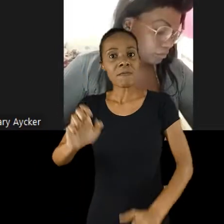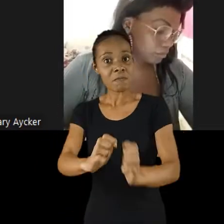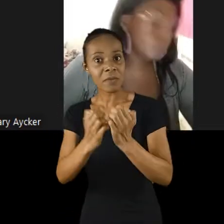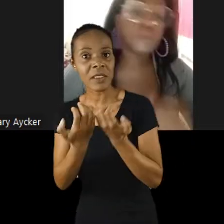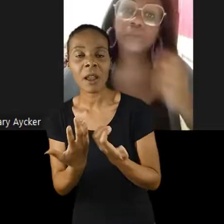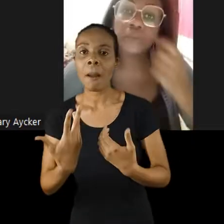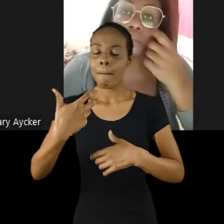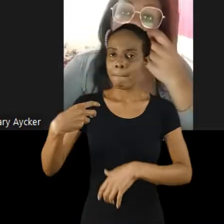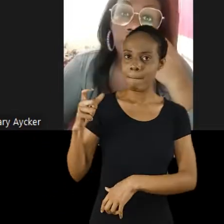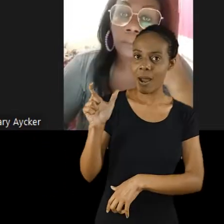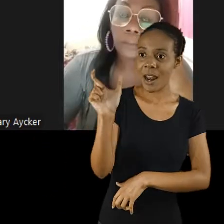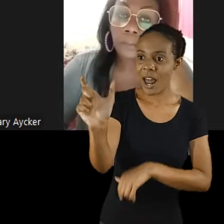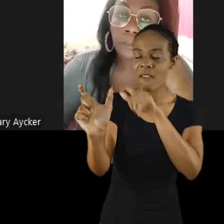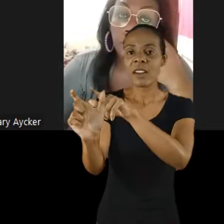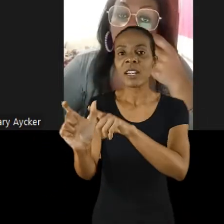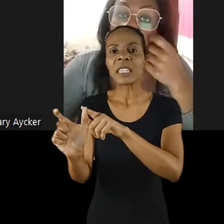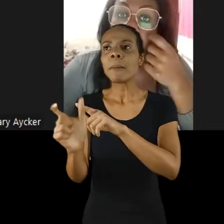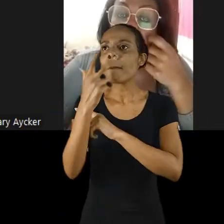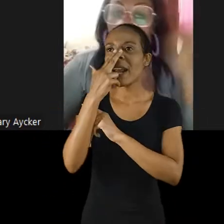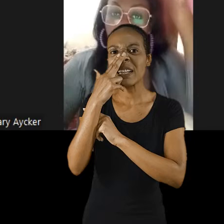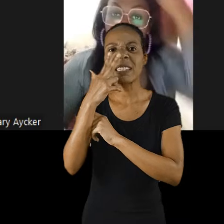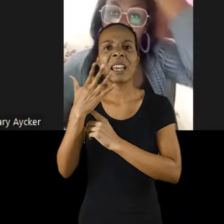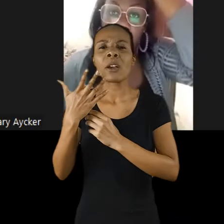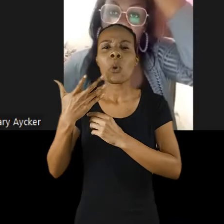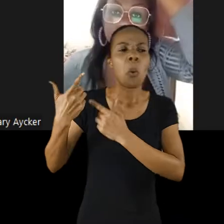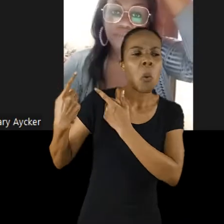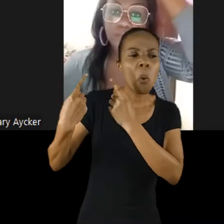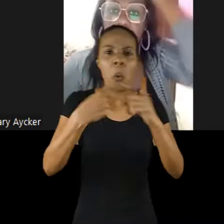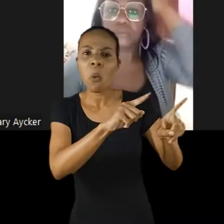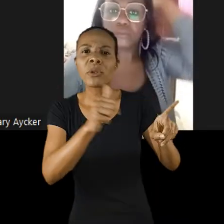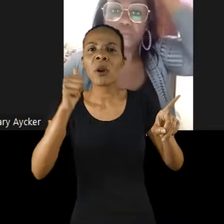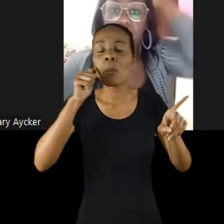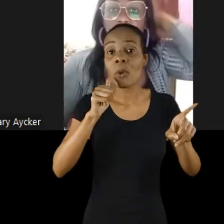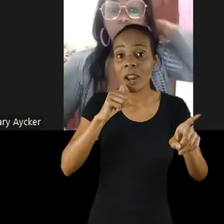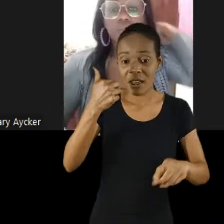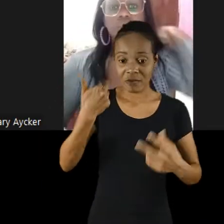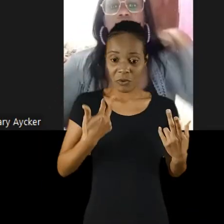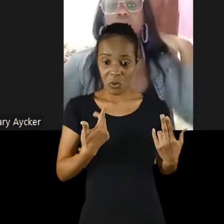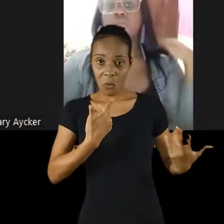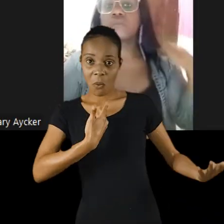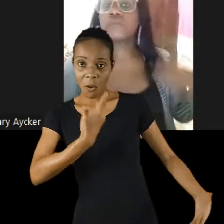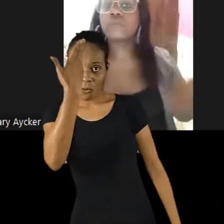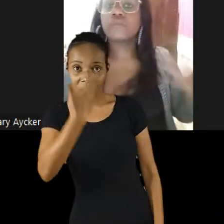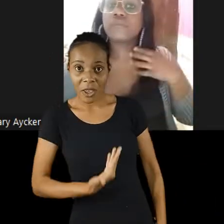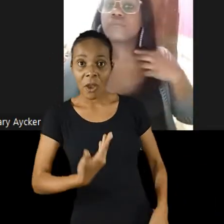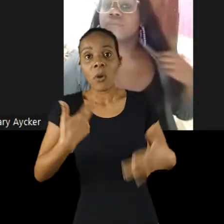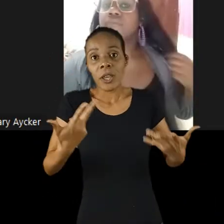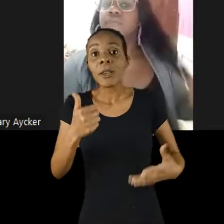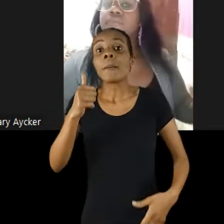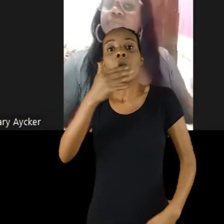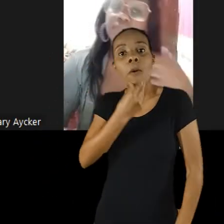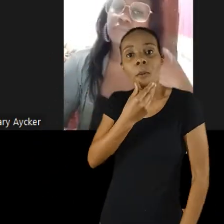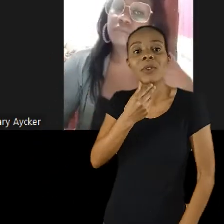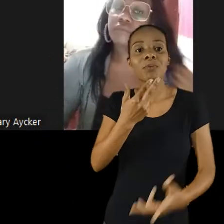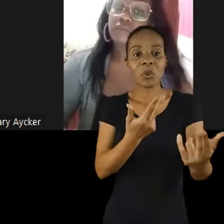originários, contra essa palavra que demoniza mulheres como eu e homens como Jazz e pessoas não binárias.